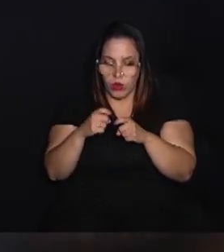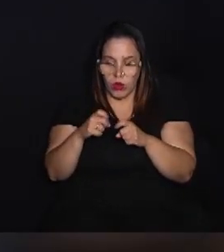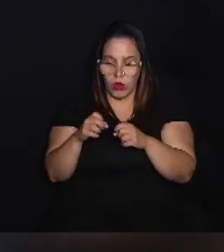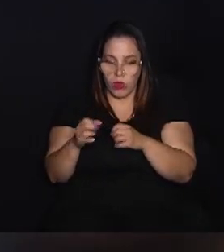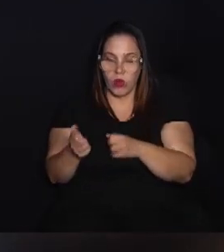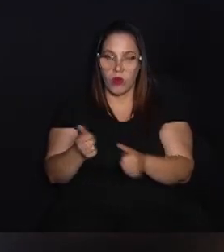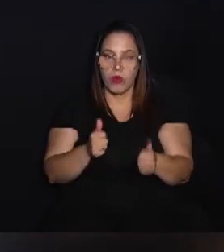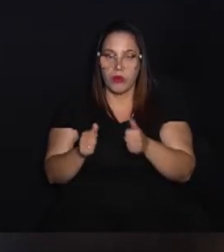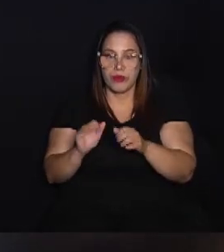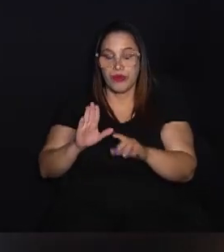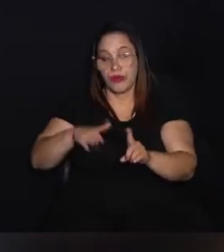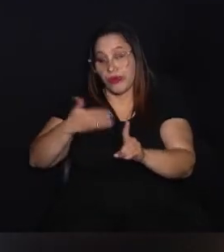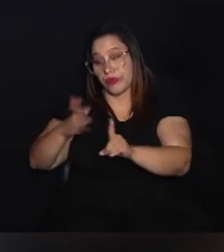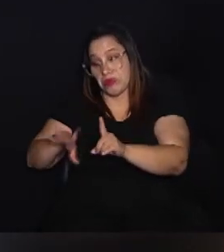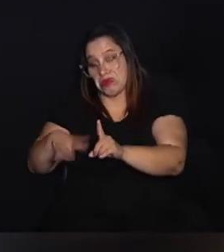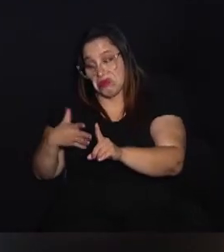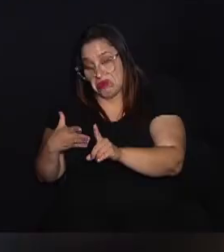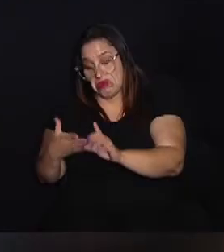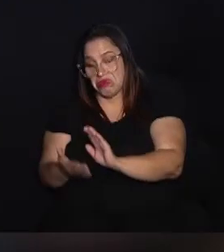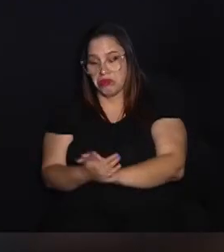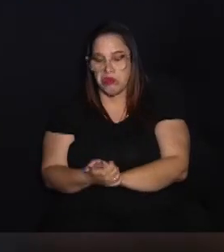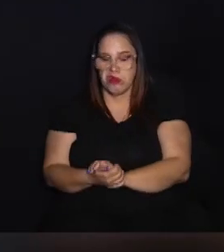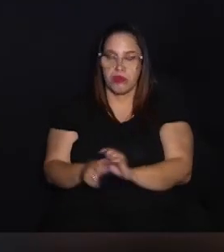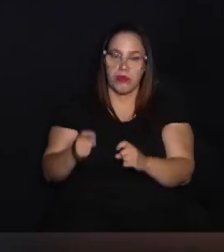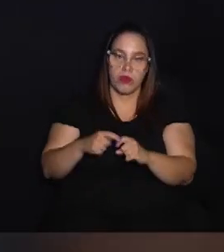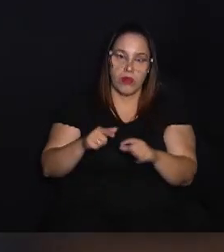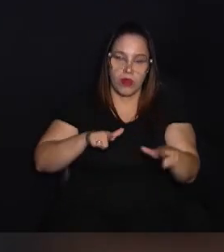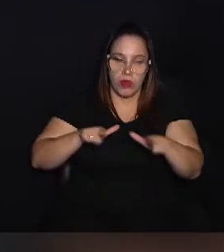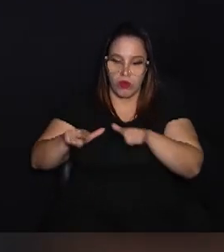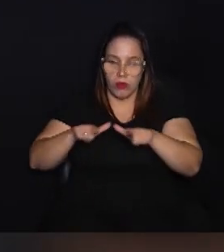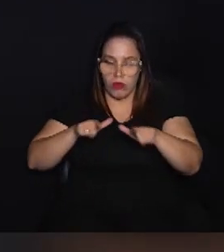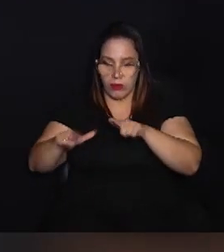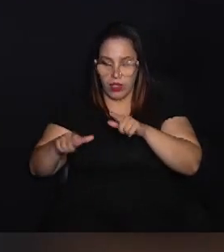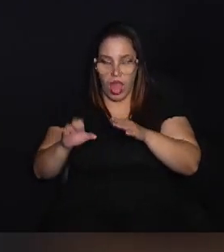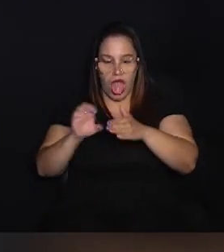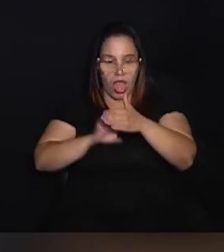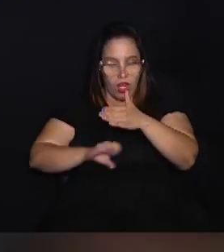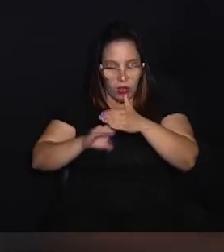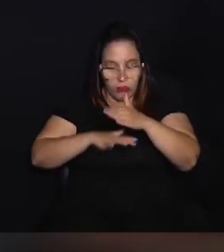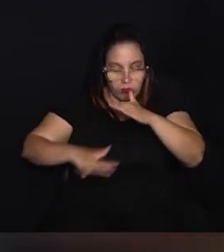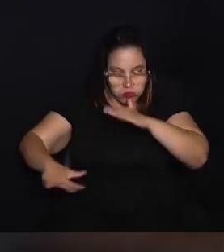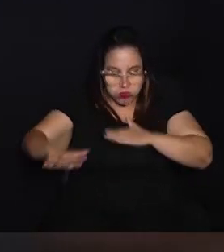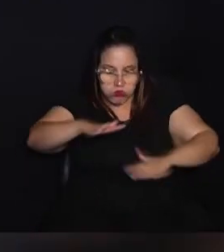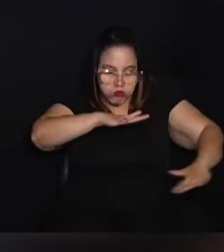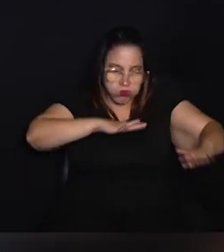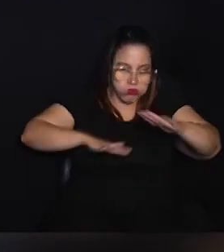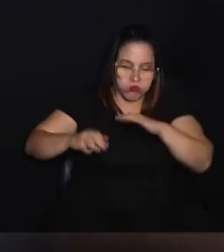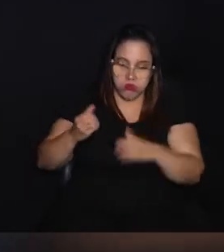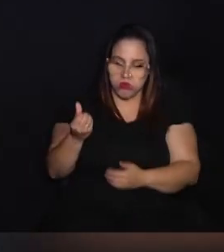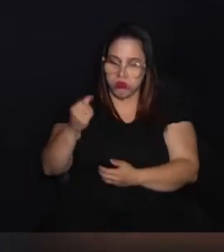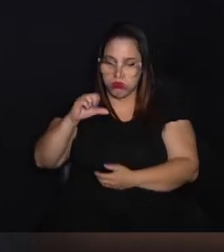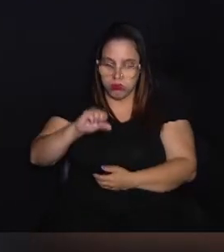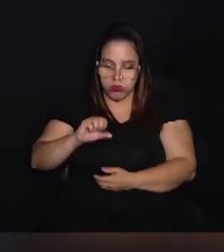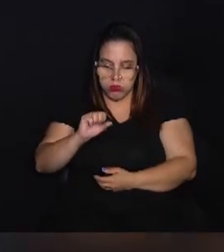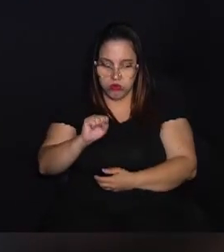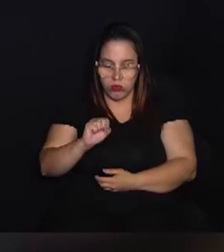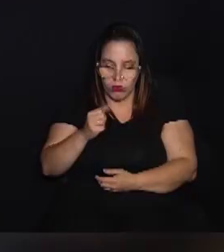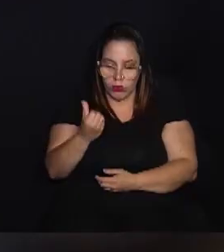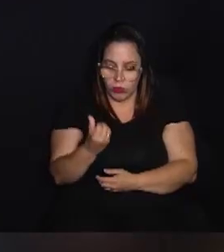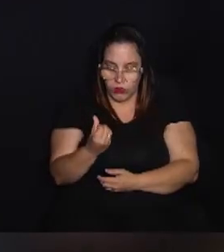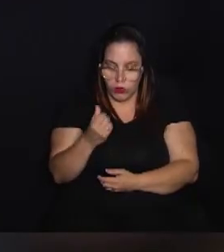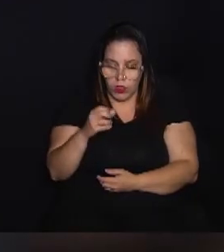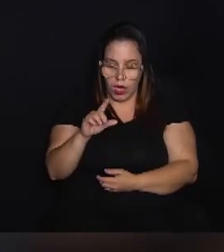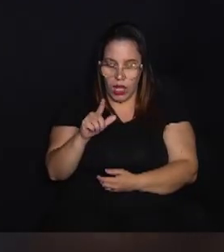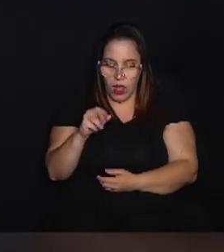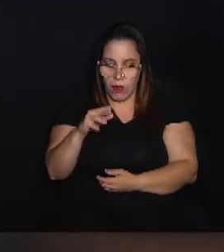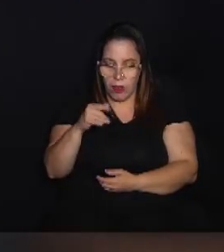O homenageado atuou como médico do trabalho em várias empresas da região. Em 1986,